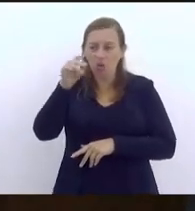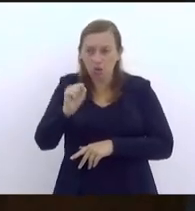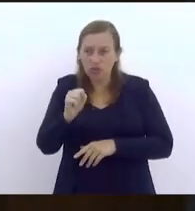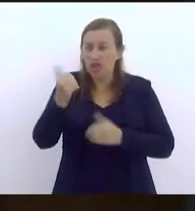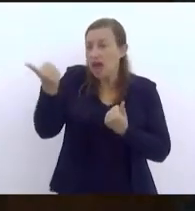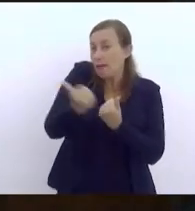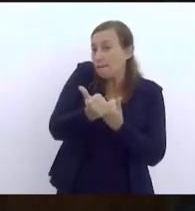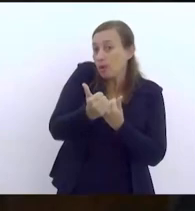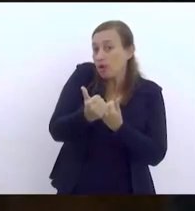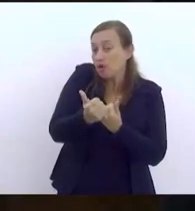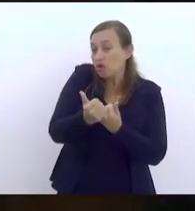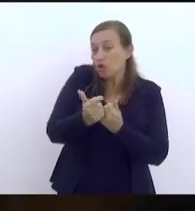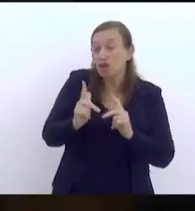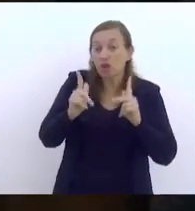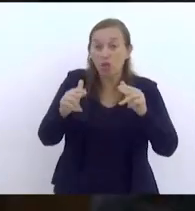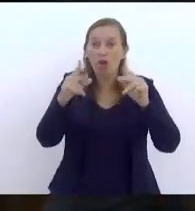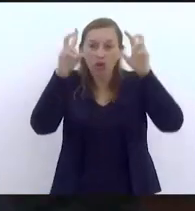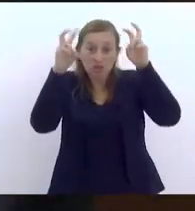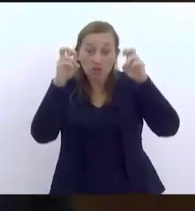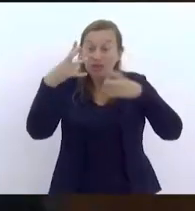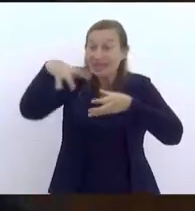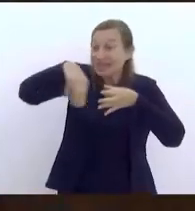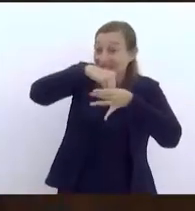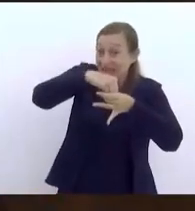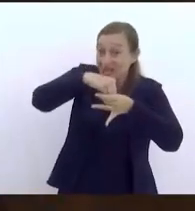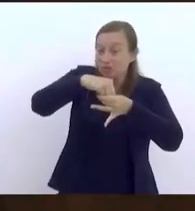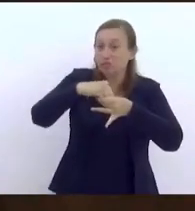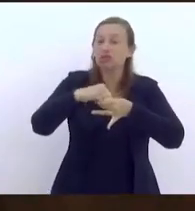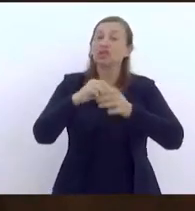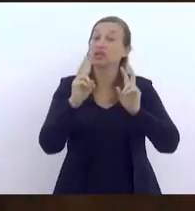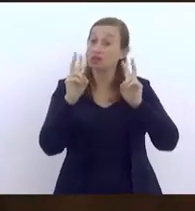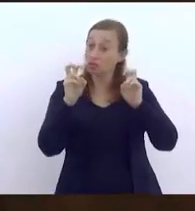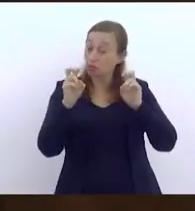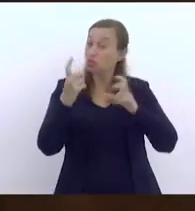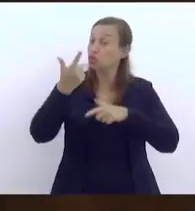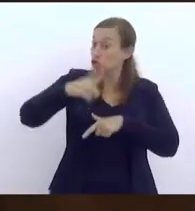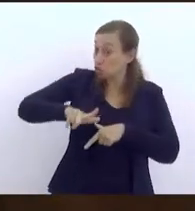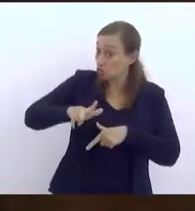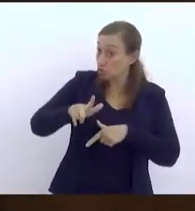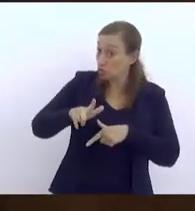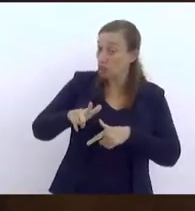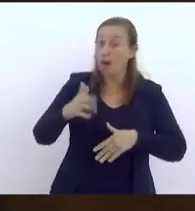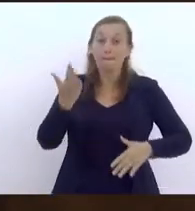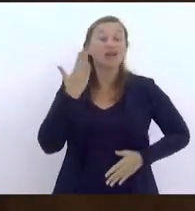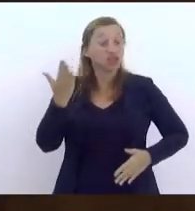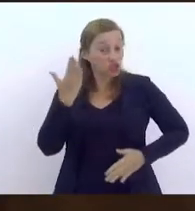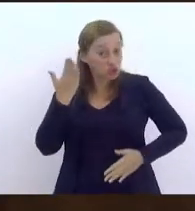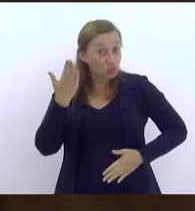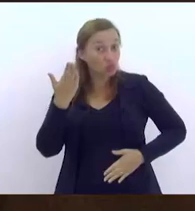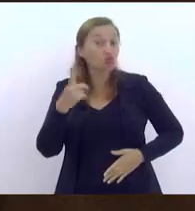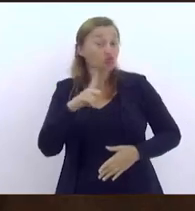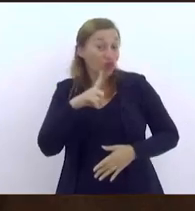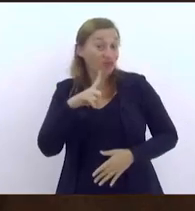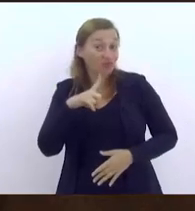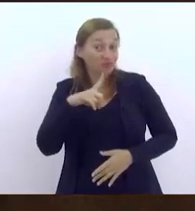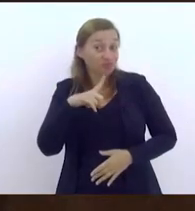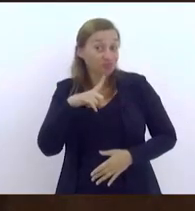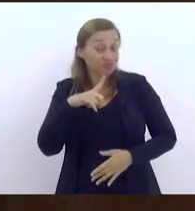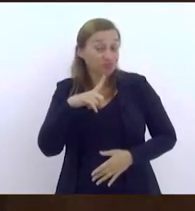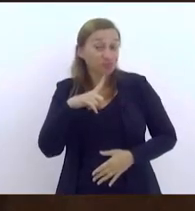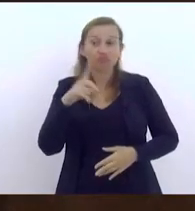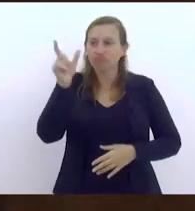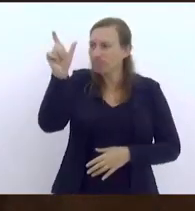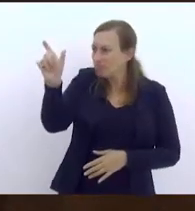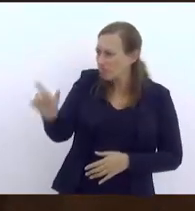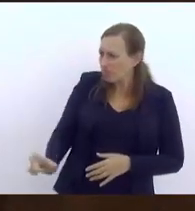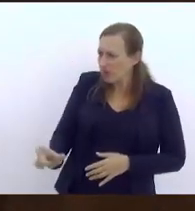causas semelhantes. E que dentro desta causa, vejam, mais uma vez, há bandidos. Bandidos.